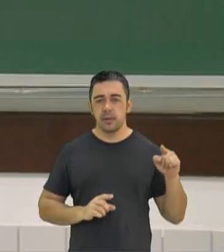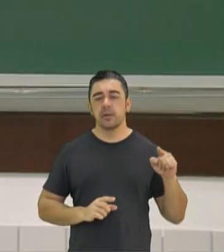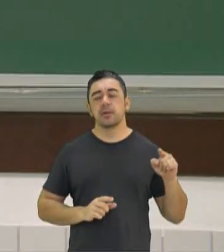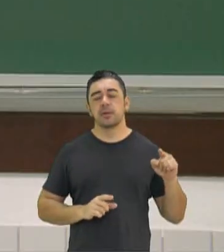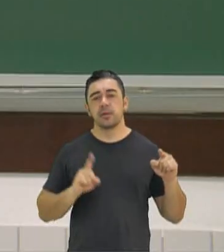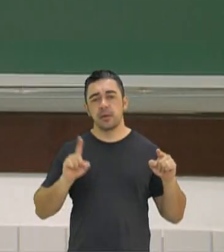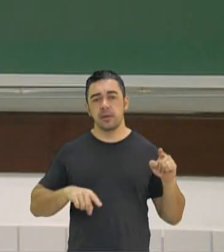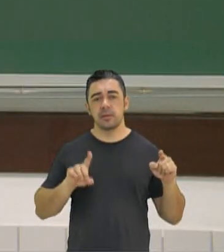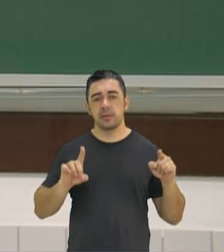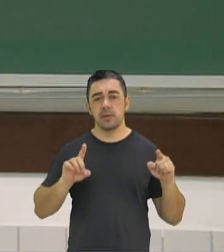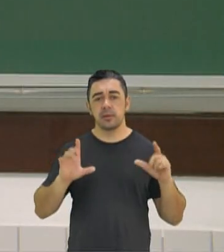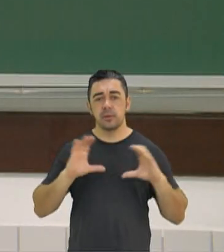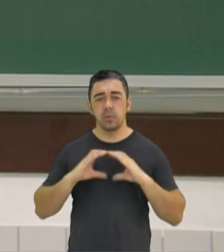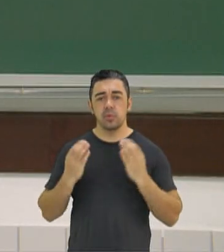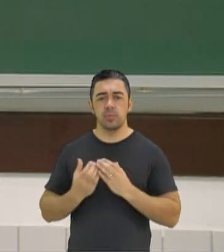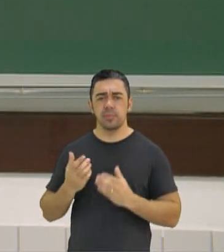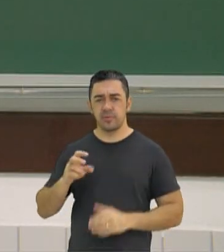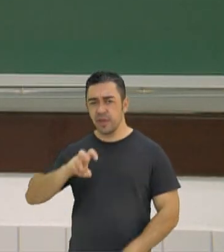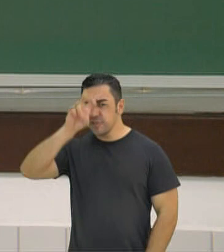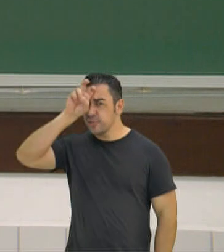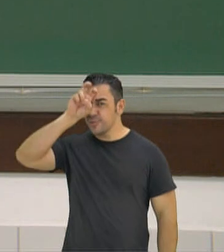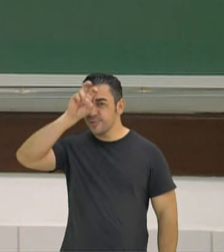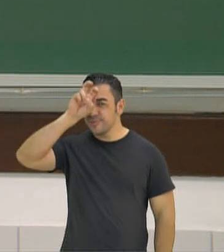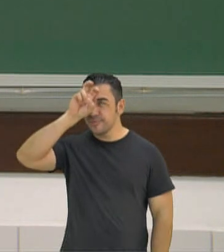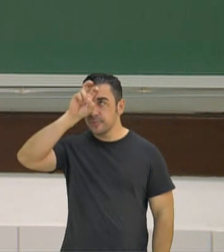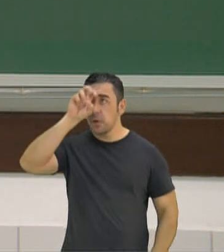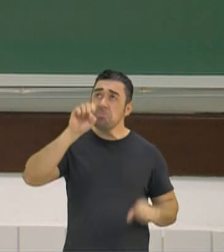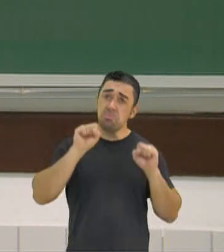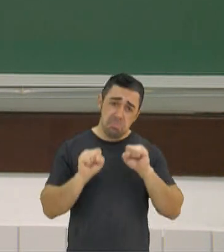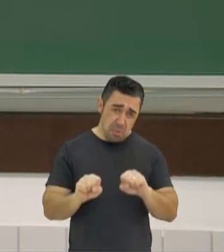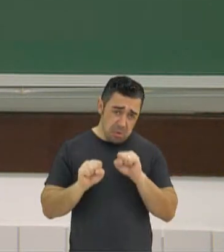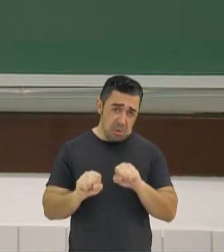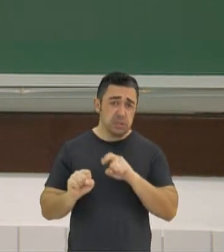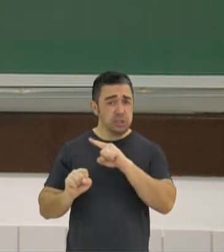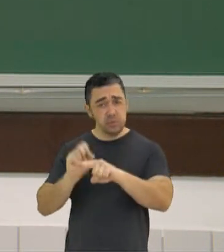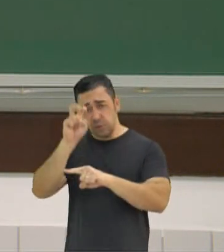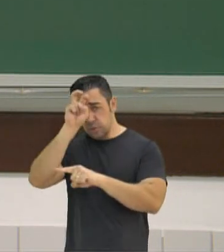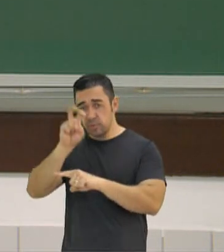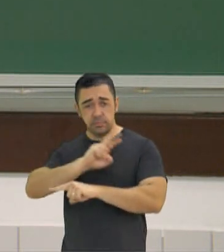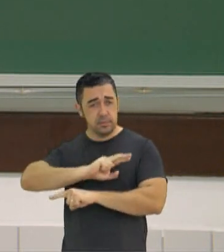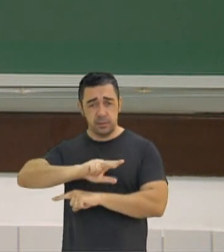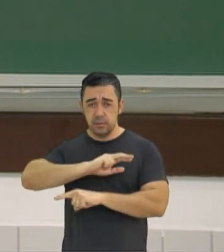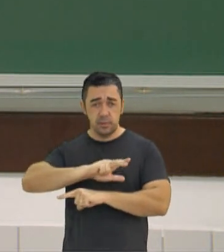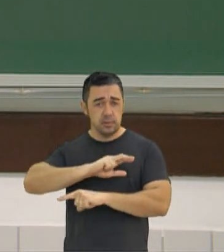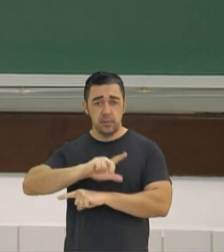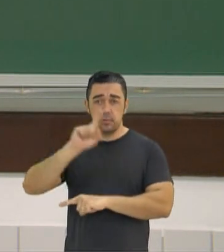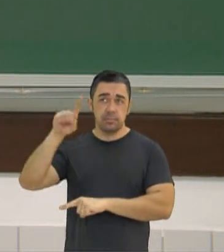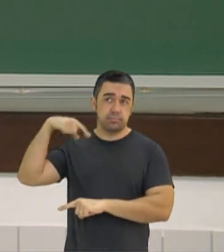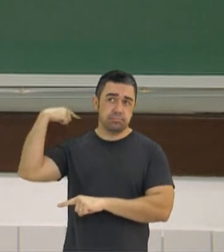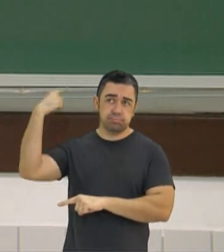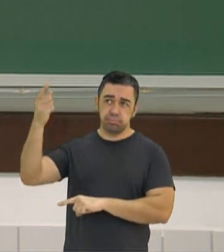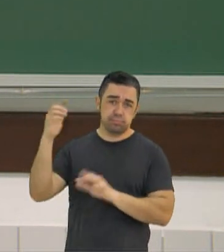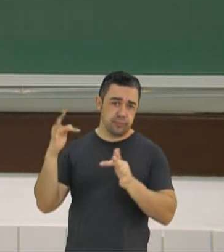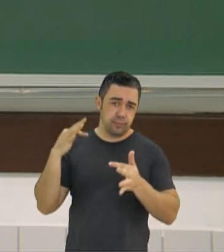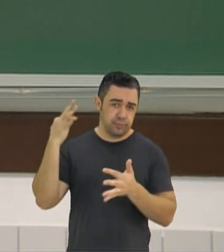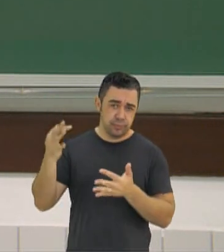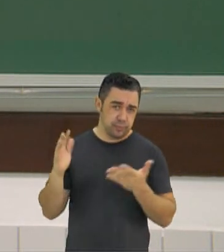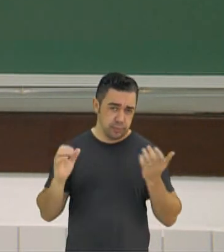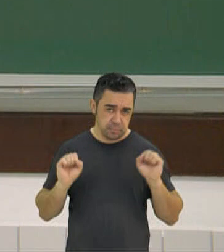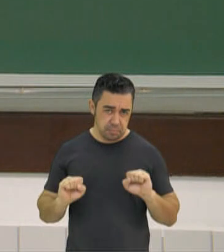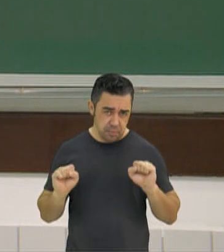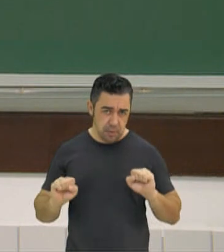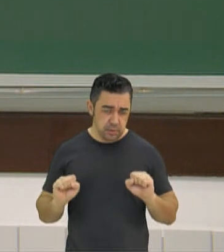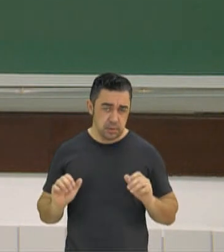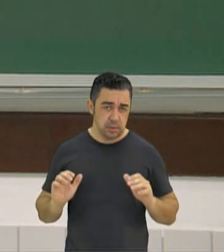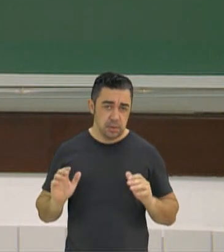D, fala de uma cúpula acontecida no Egito. Poderia ter acontecido, mas não aconteceu. Talvez um próximo evento, outras